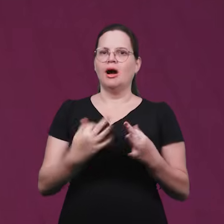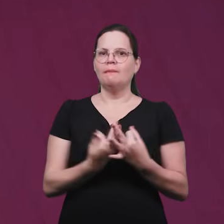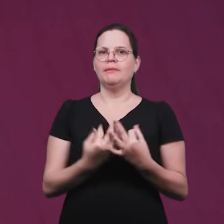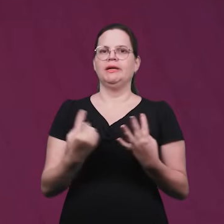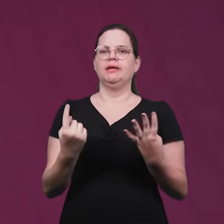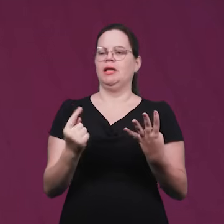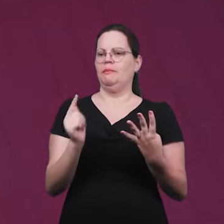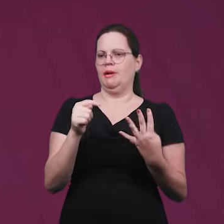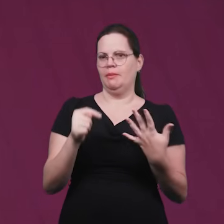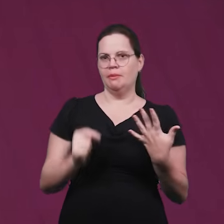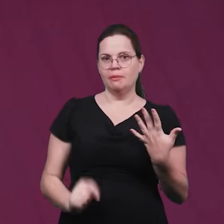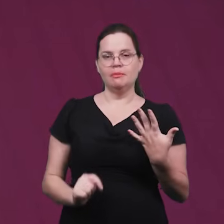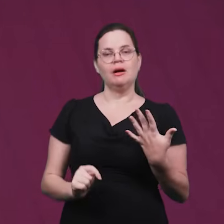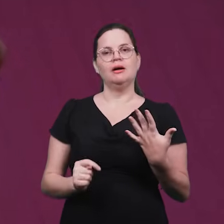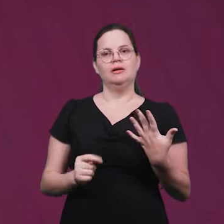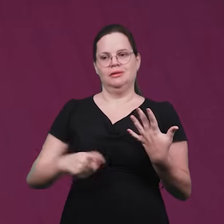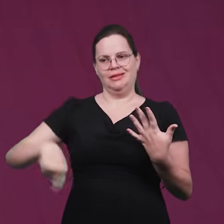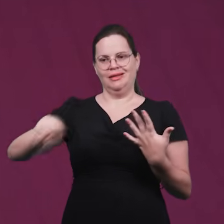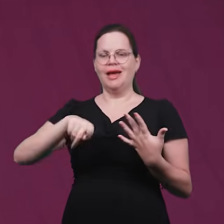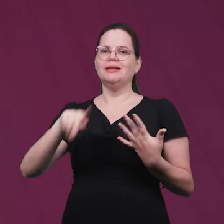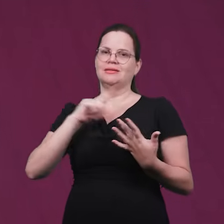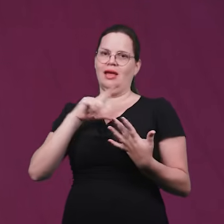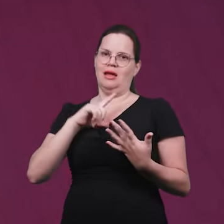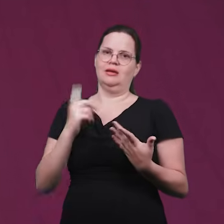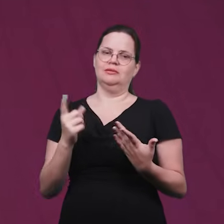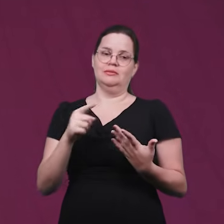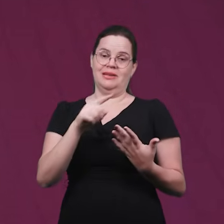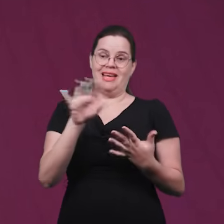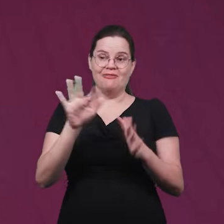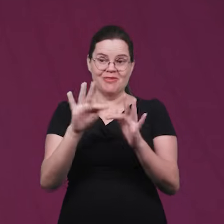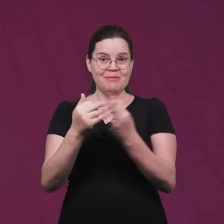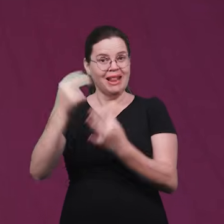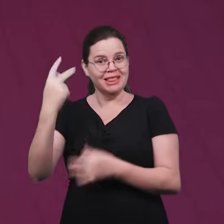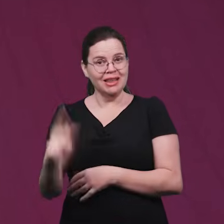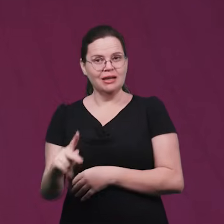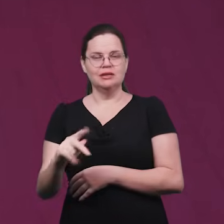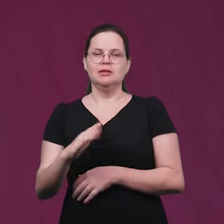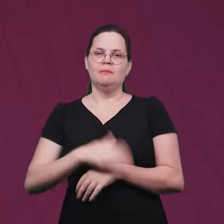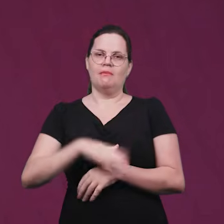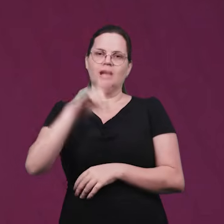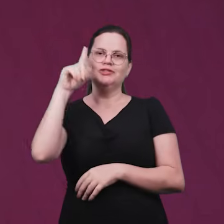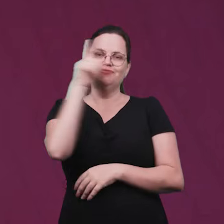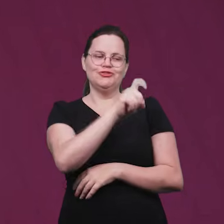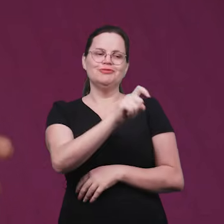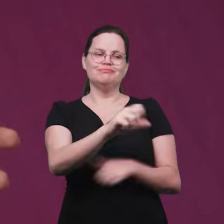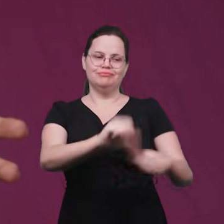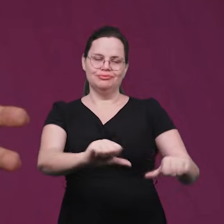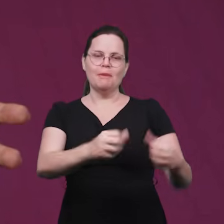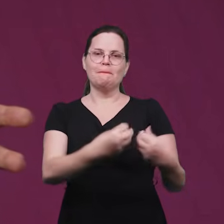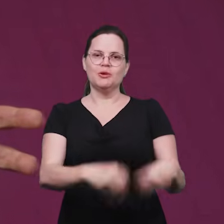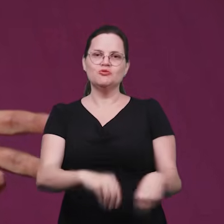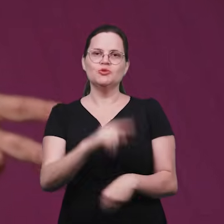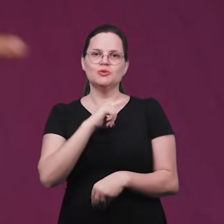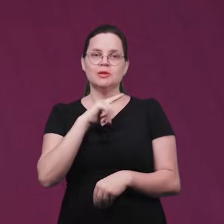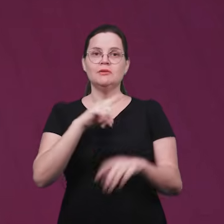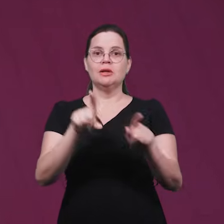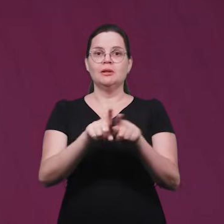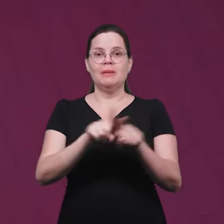familiares desses membros que estão em situações mais críticas, e também